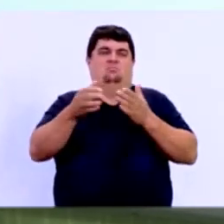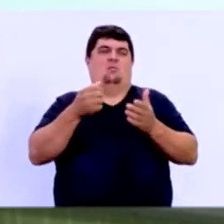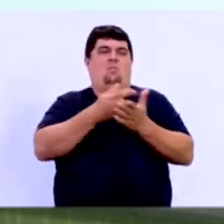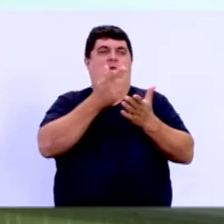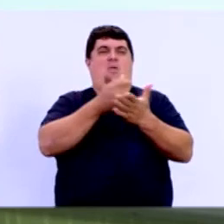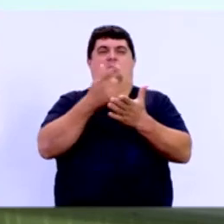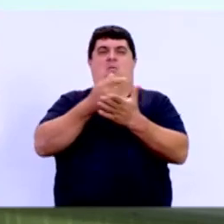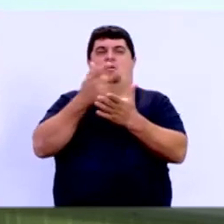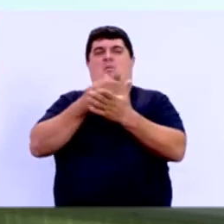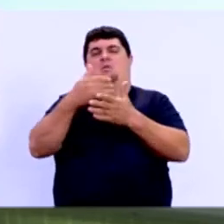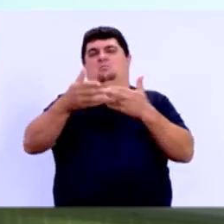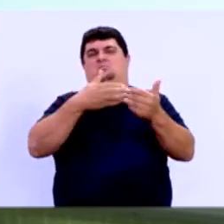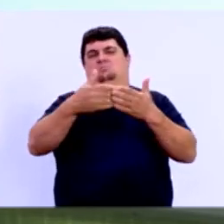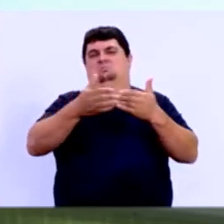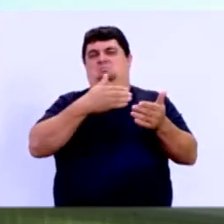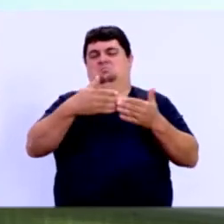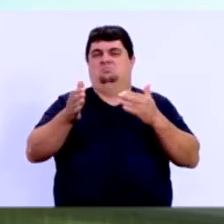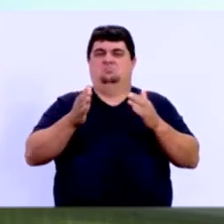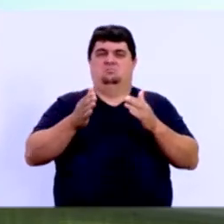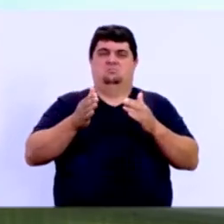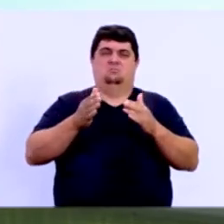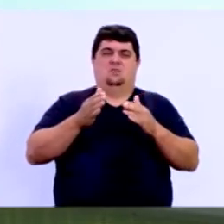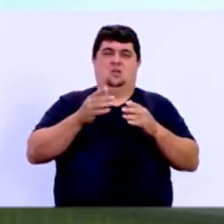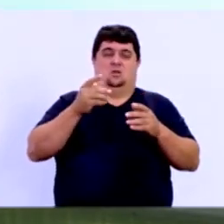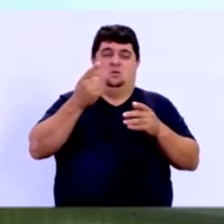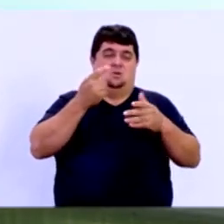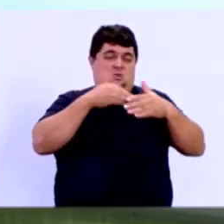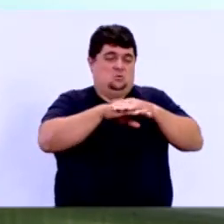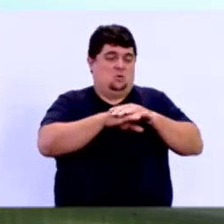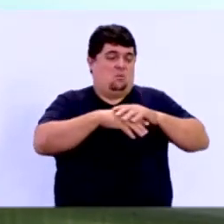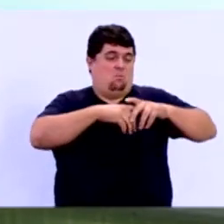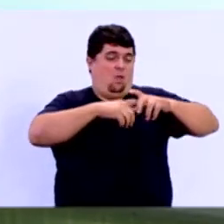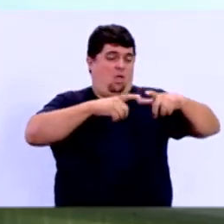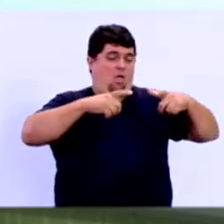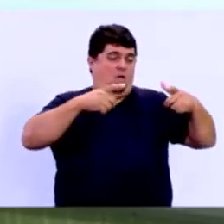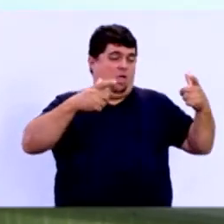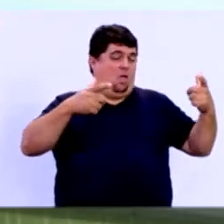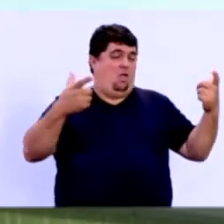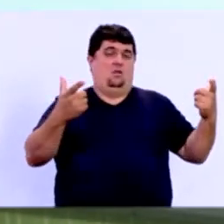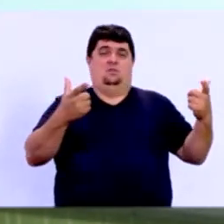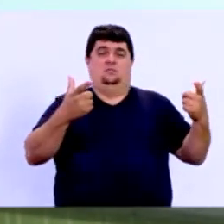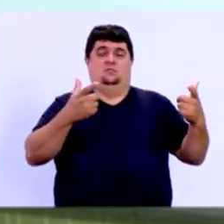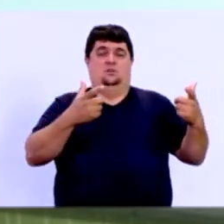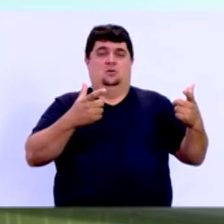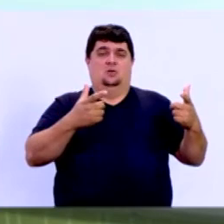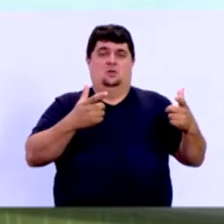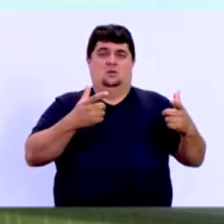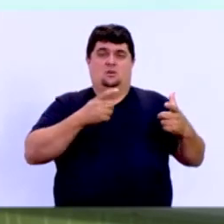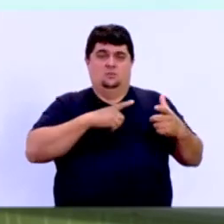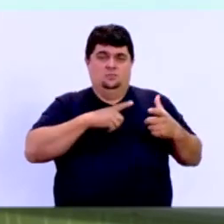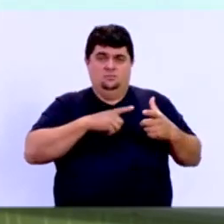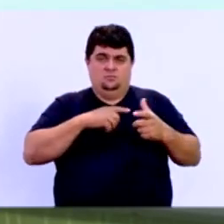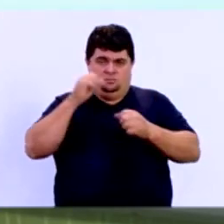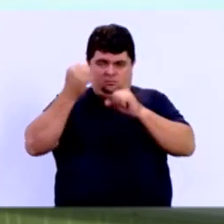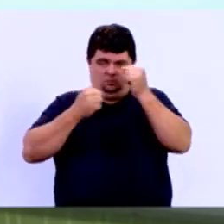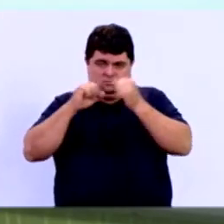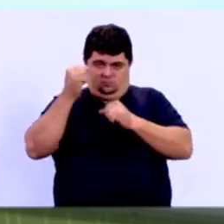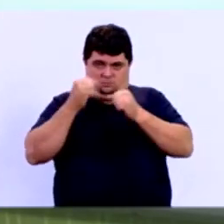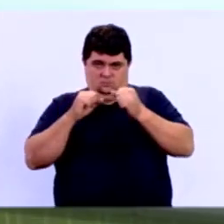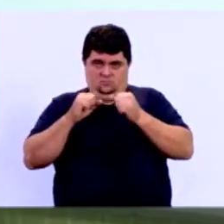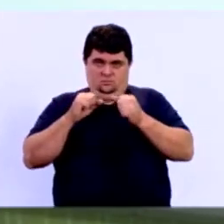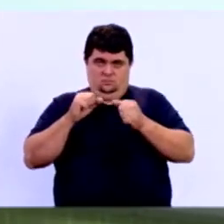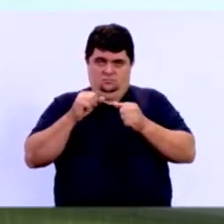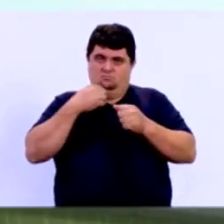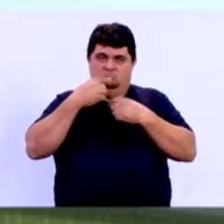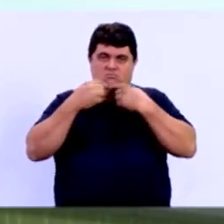insumo ou qualquer matéria-prima, né, o seu estoque vai ficar cheio. Seu a sua fábrica, o seu setor de produção